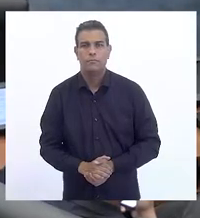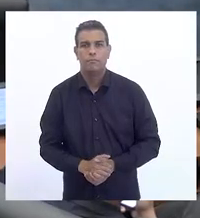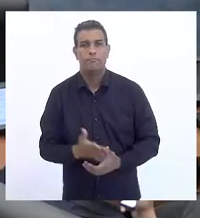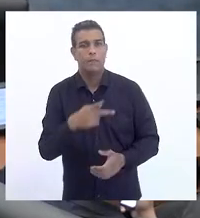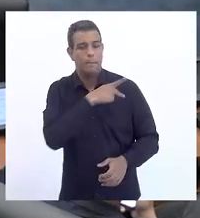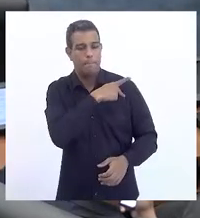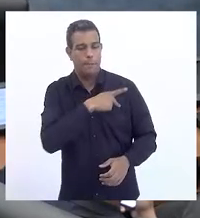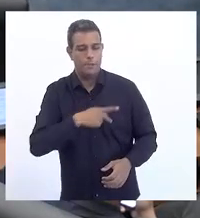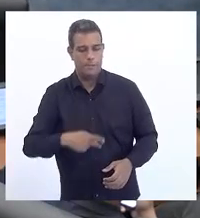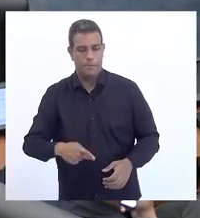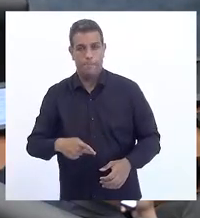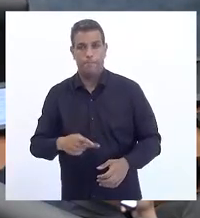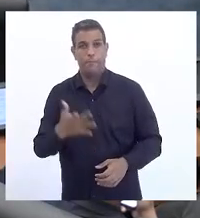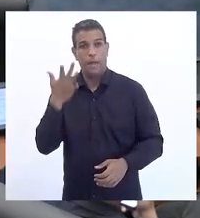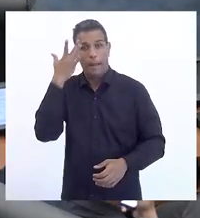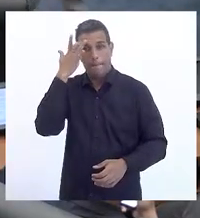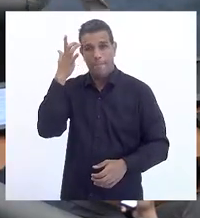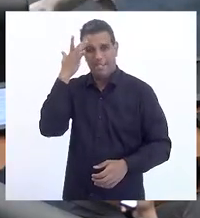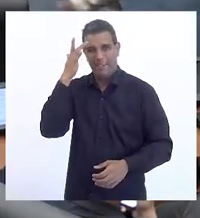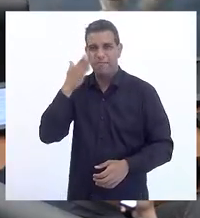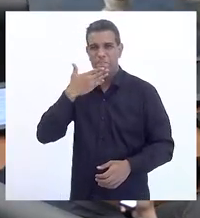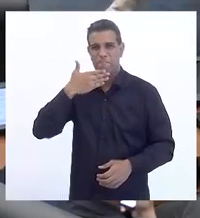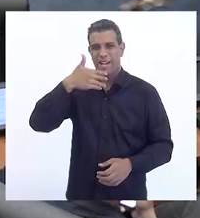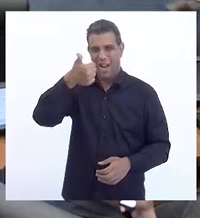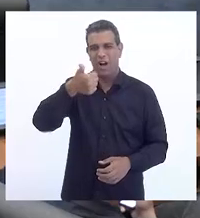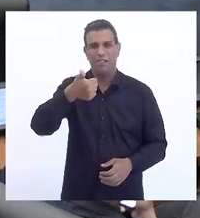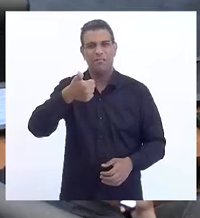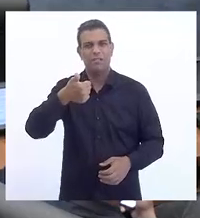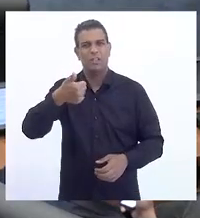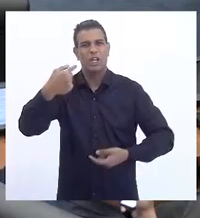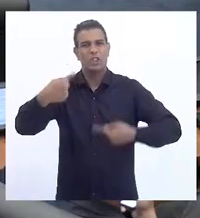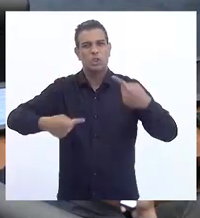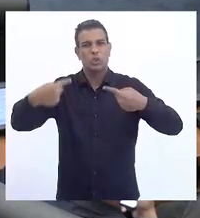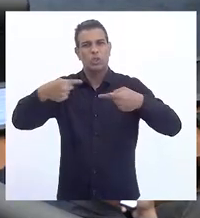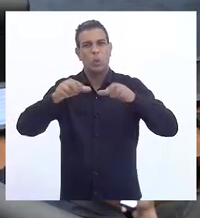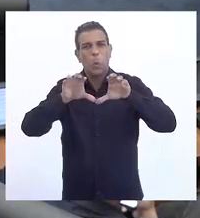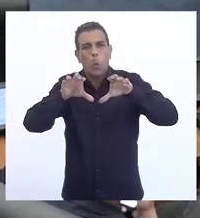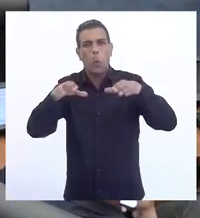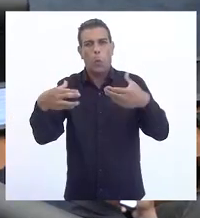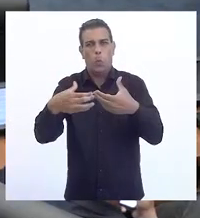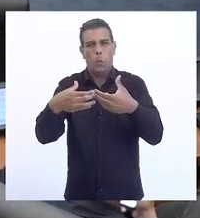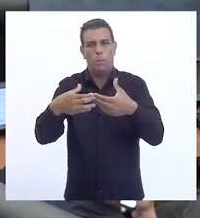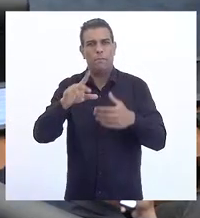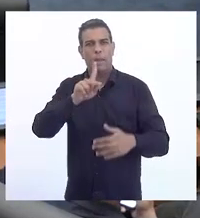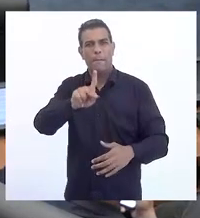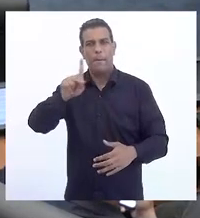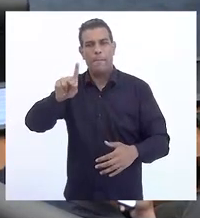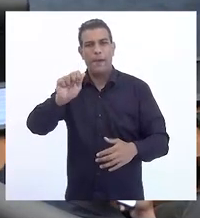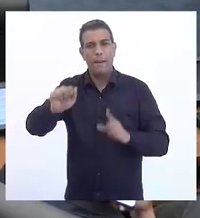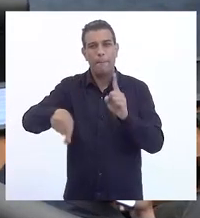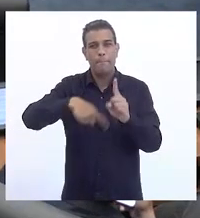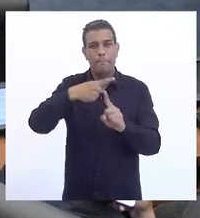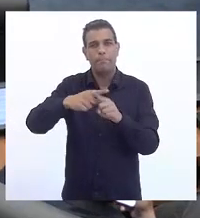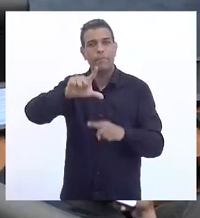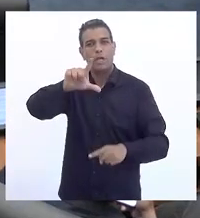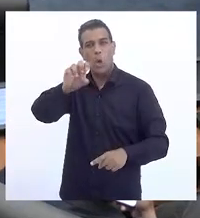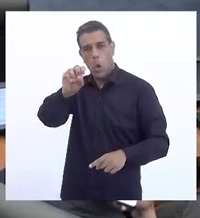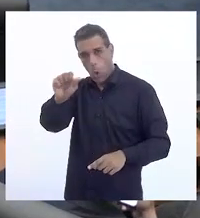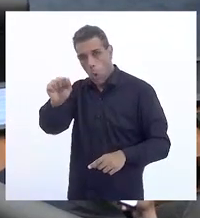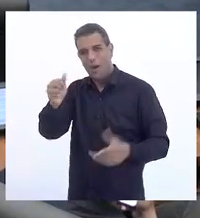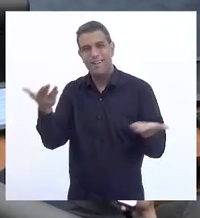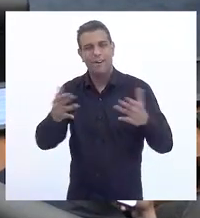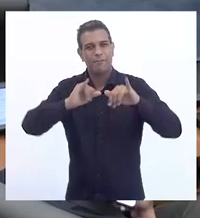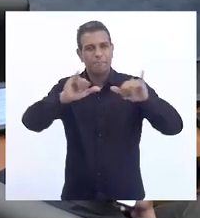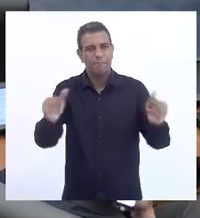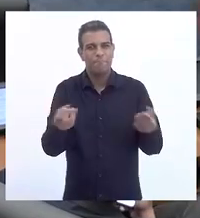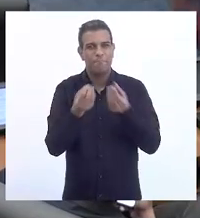Presidenta, eu vou fazer a discussão amanhã, numa discussão conjunta da PPA e da LOA, mas eu não poderia deixar de aproveitar